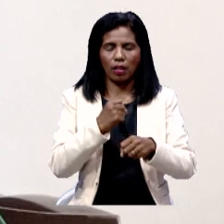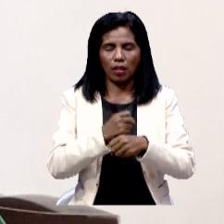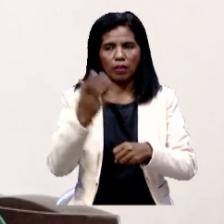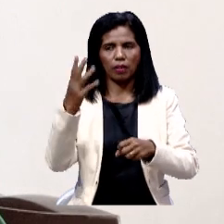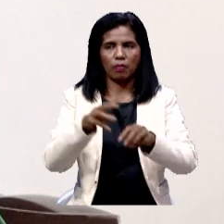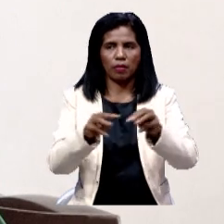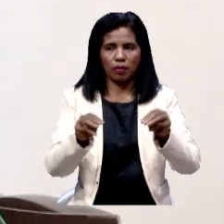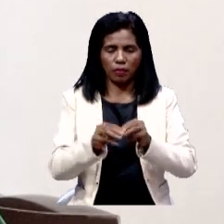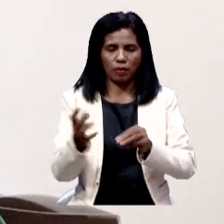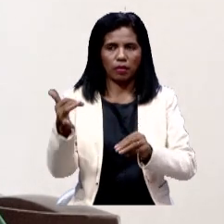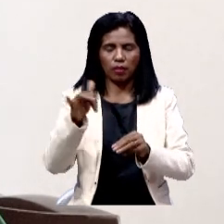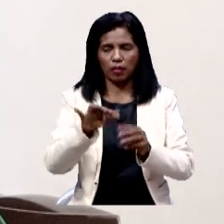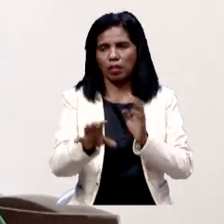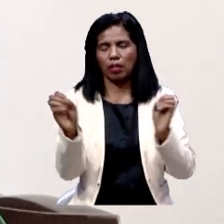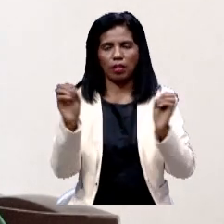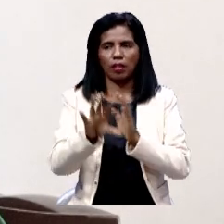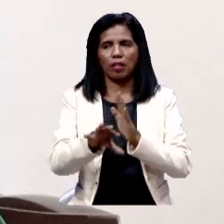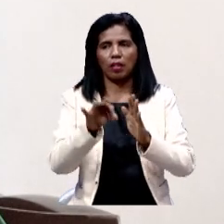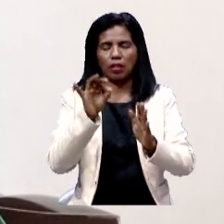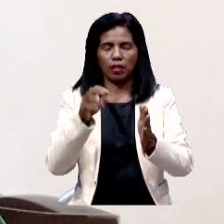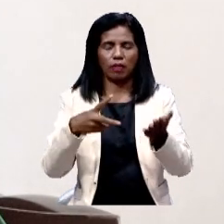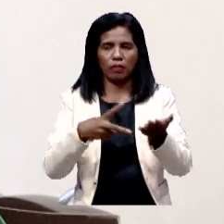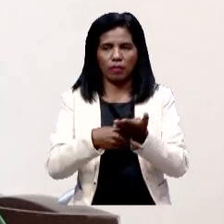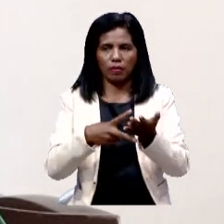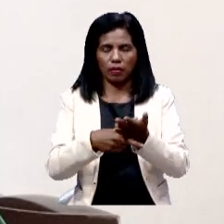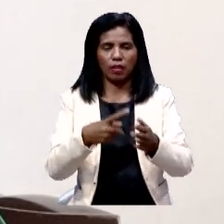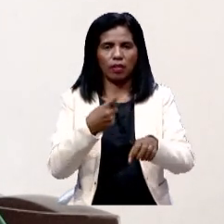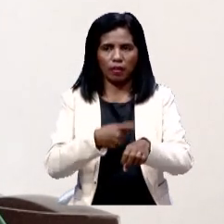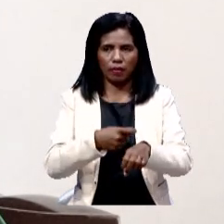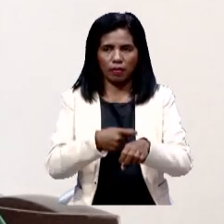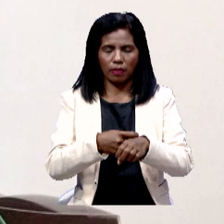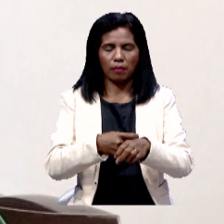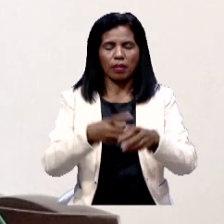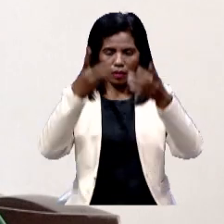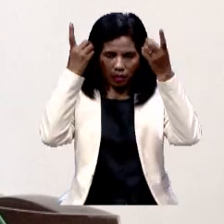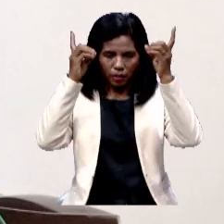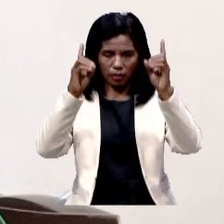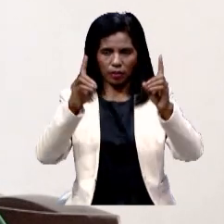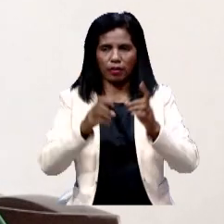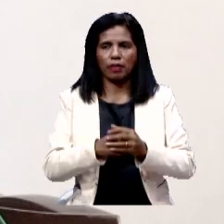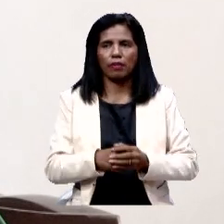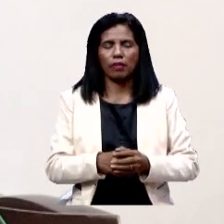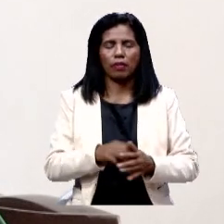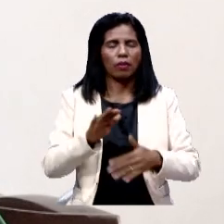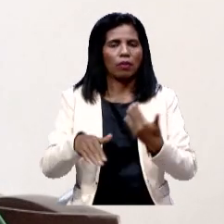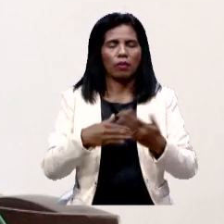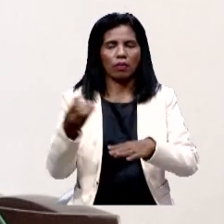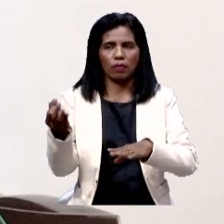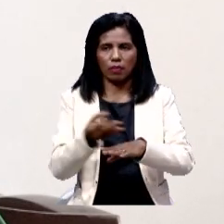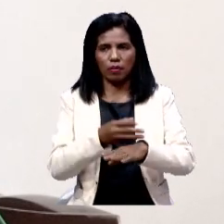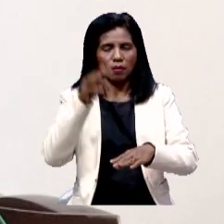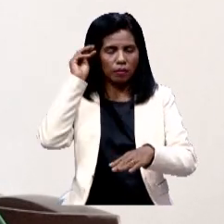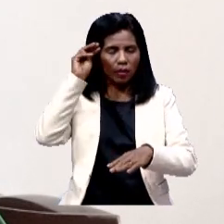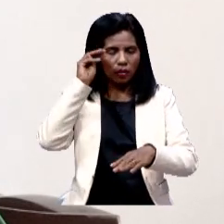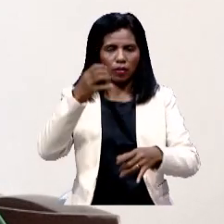talvez isira la etan dokumen sirane ho tempo de memaka determina antau dokumen sne ho tutu mai ha minister